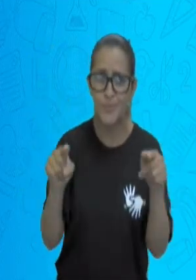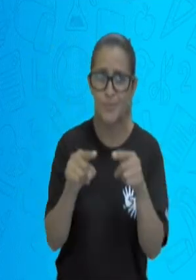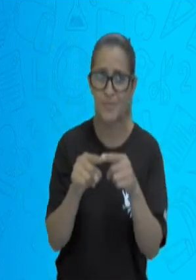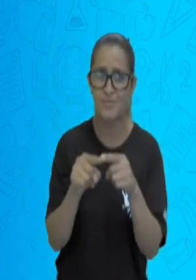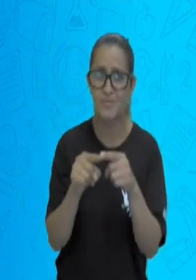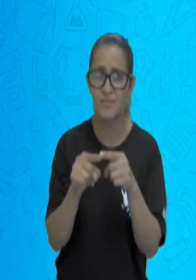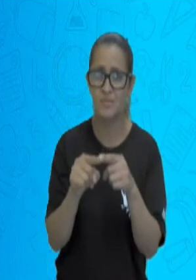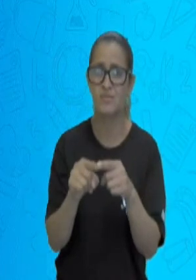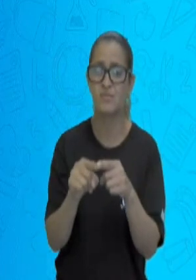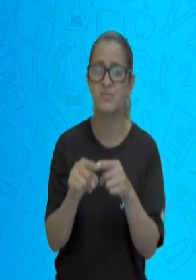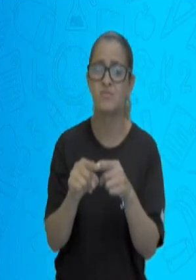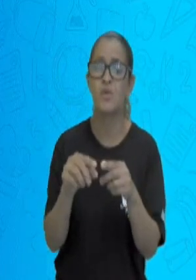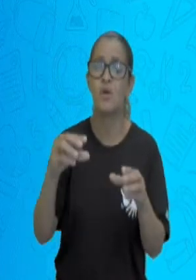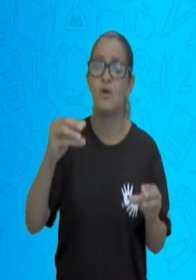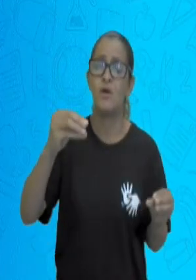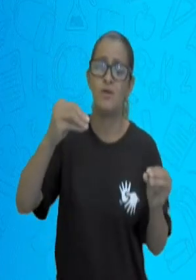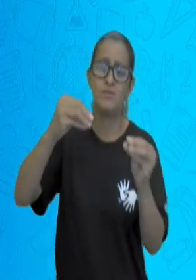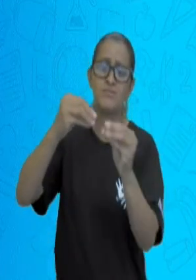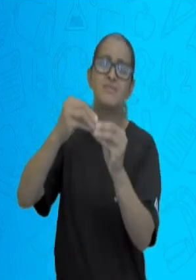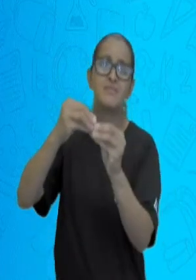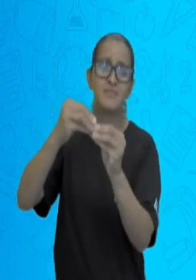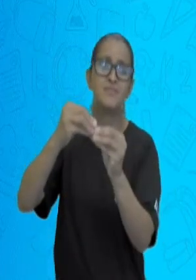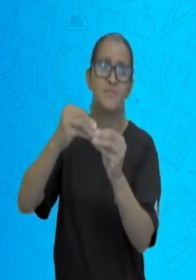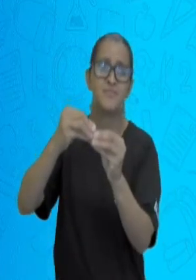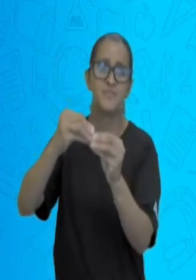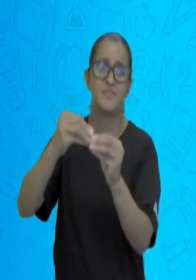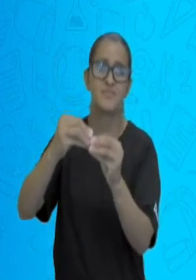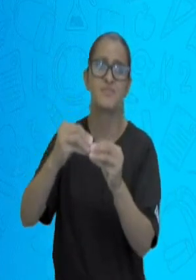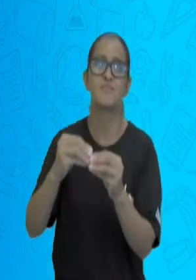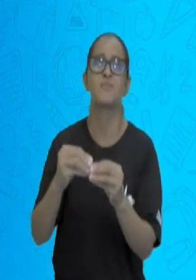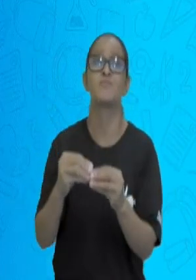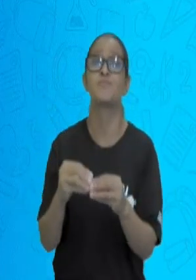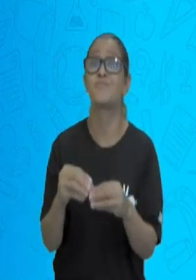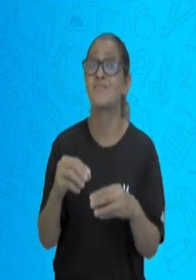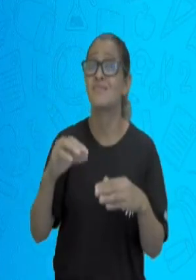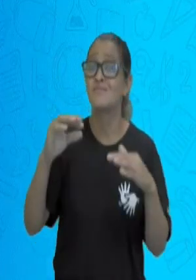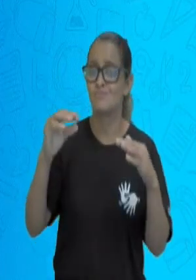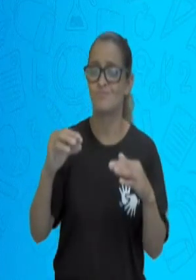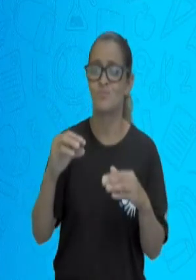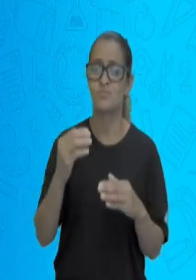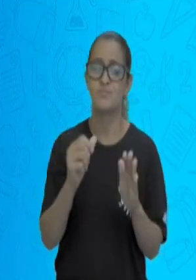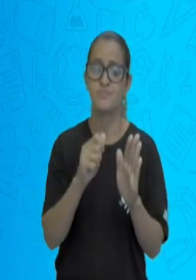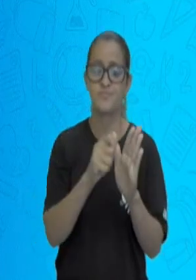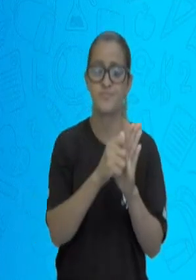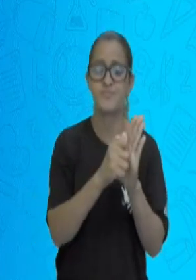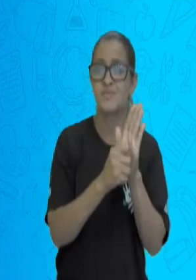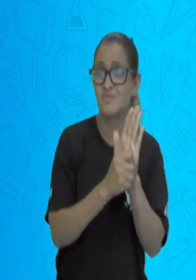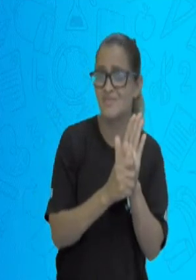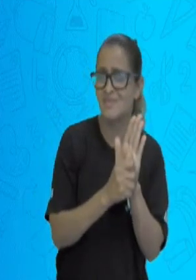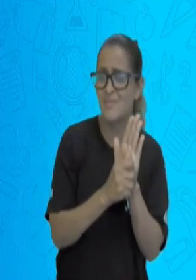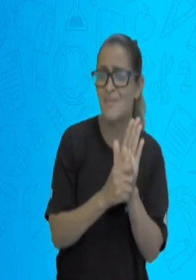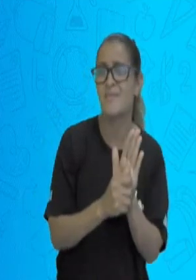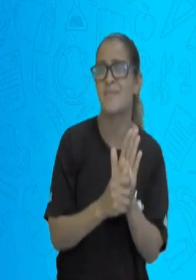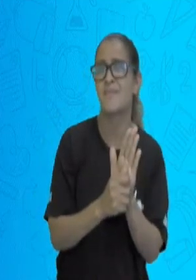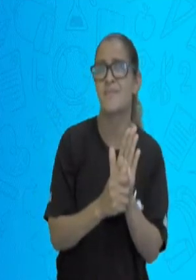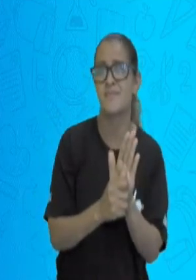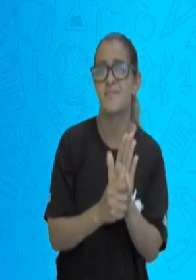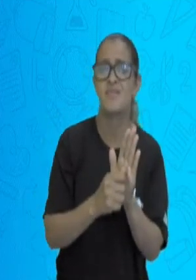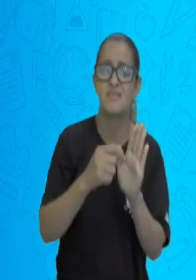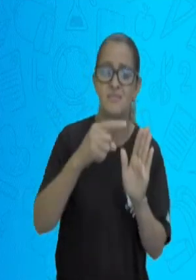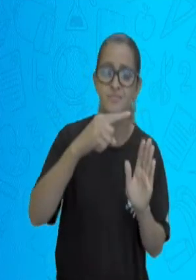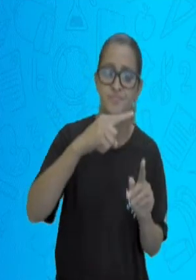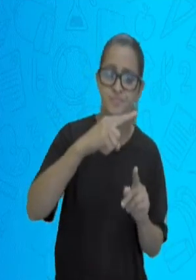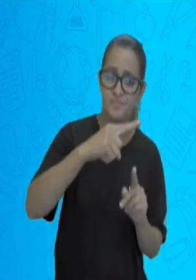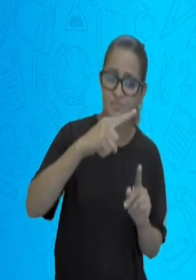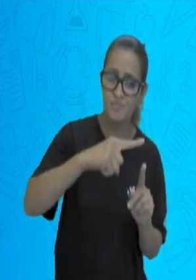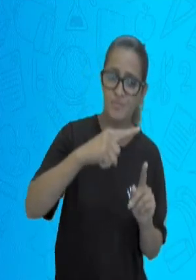abaixo. O antecessor, a gente diminui um algarismo. O sucessor, a gente